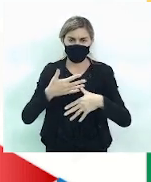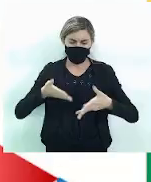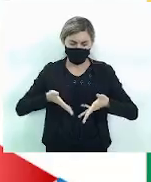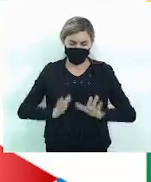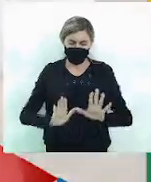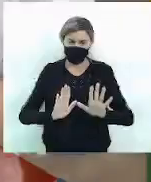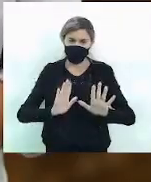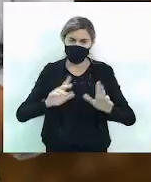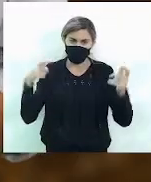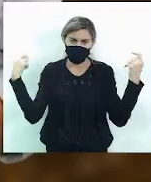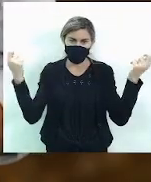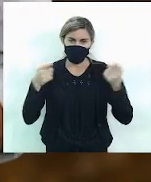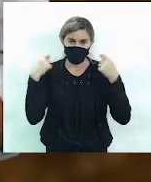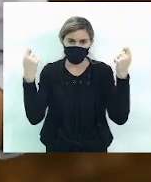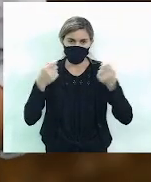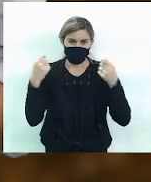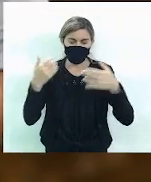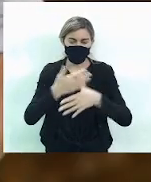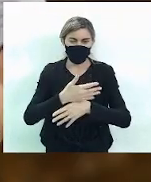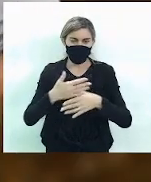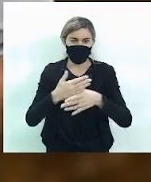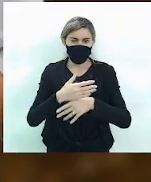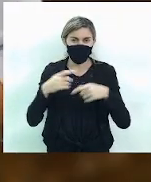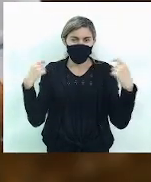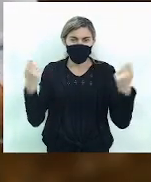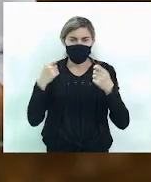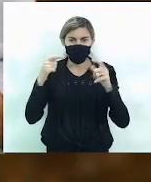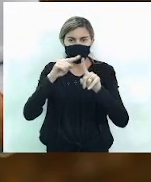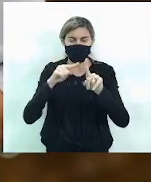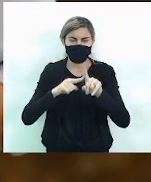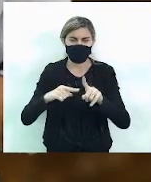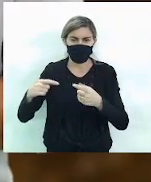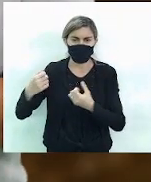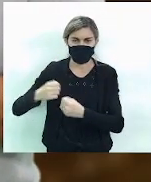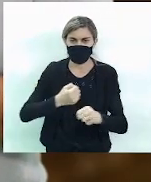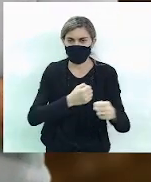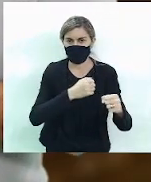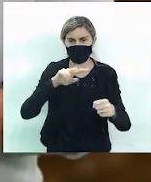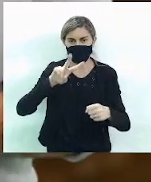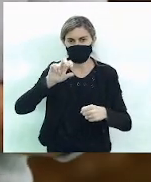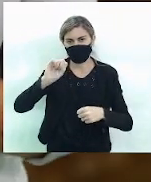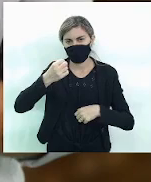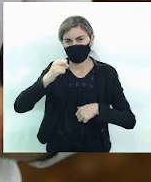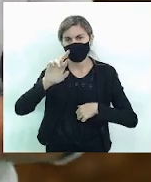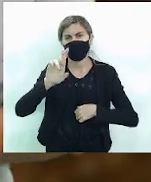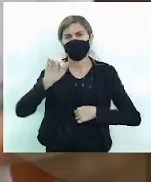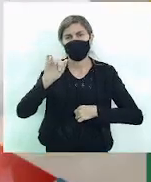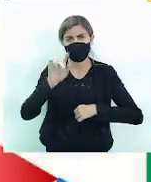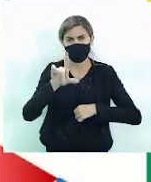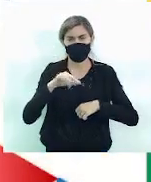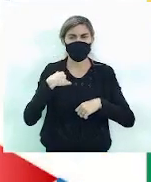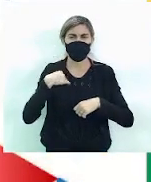Caruaru, na cidade de Caruaru, no bairro do Vassoural. Né. Aos 9 anos,